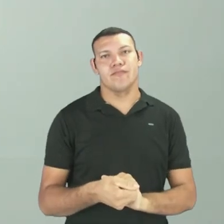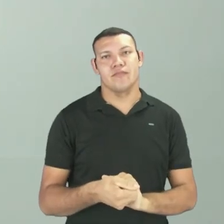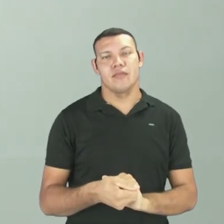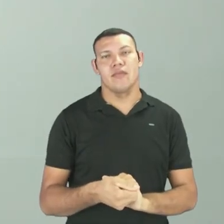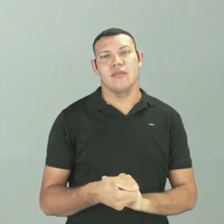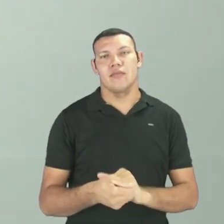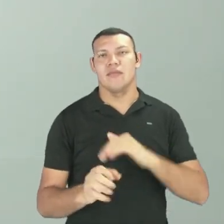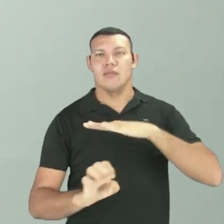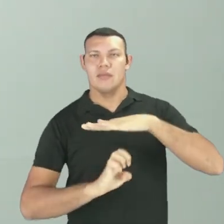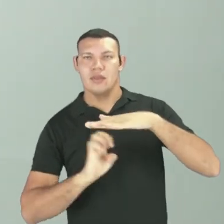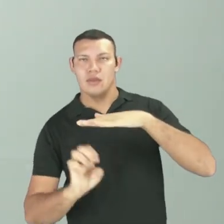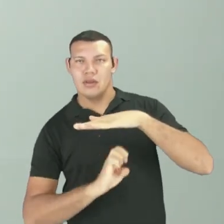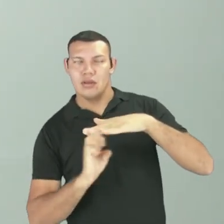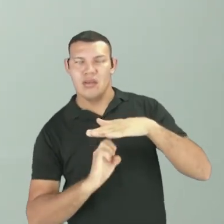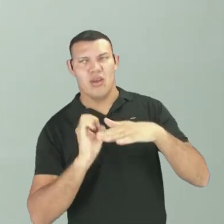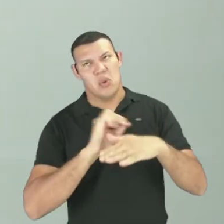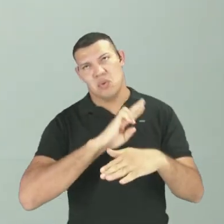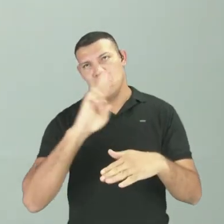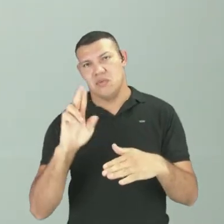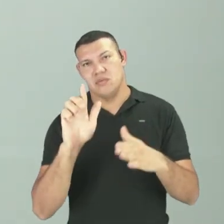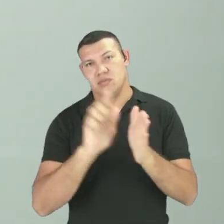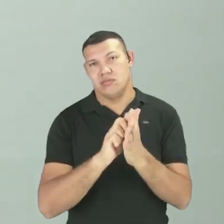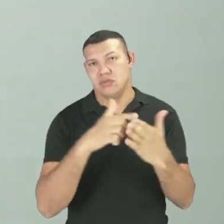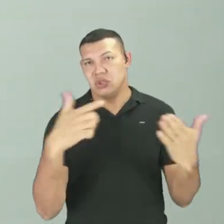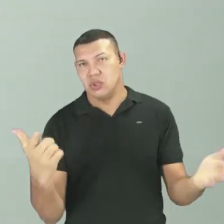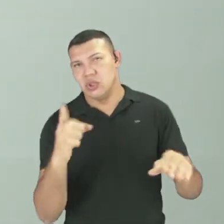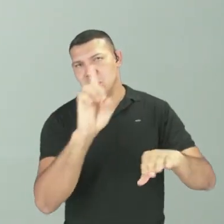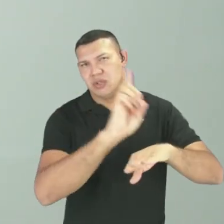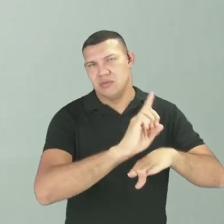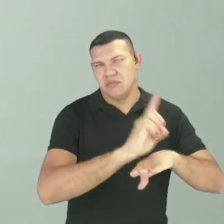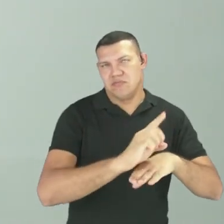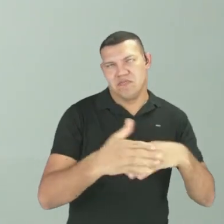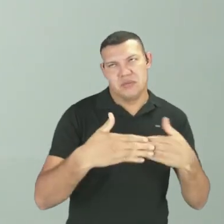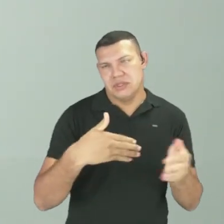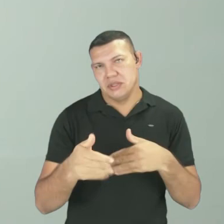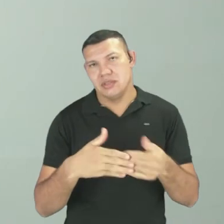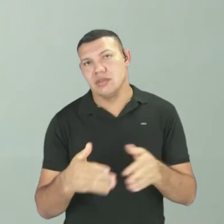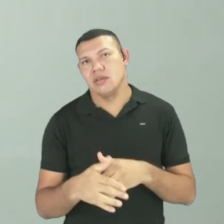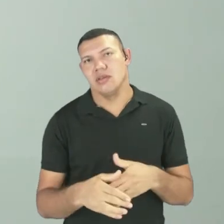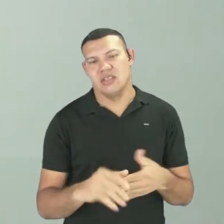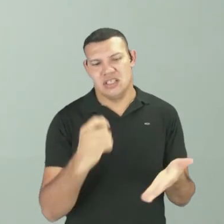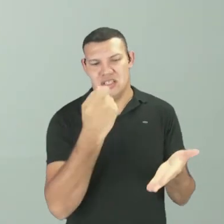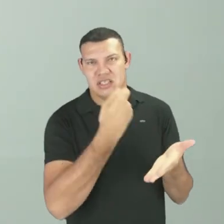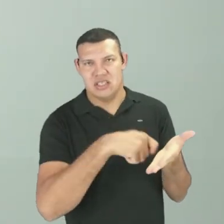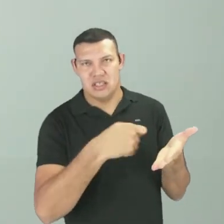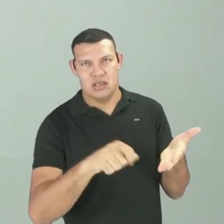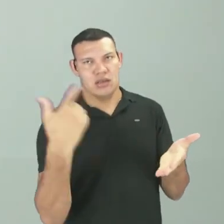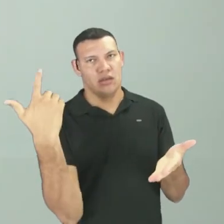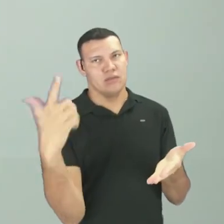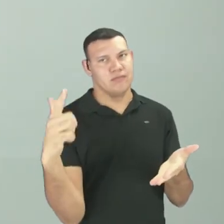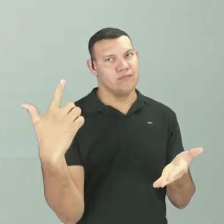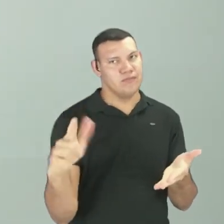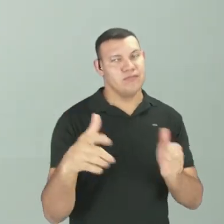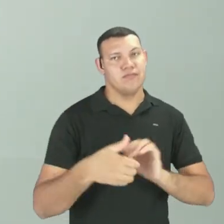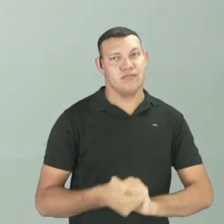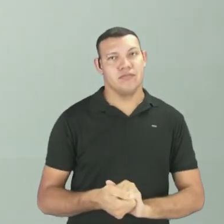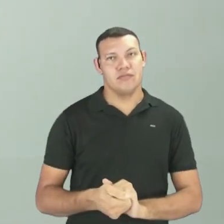pela empresa, o jornal ou direção, e lembrando também que ele não vem assinado,